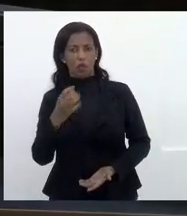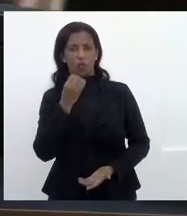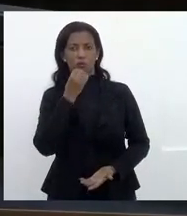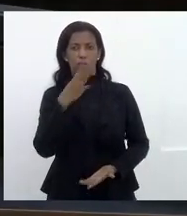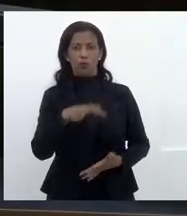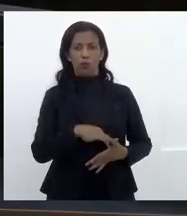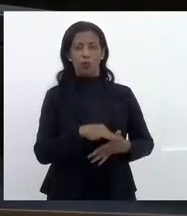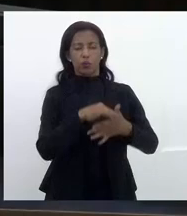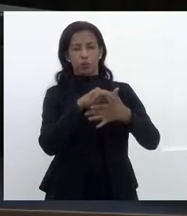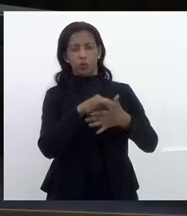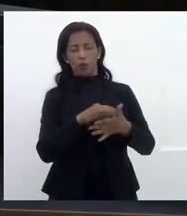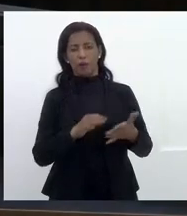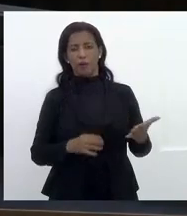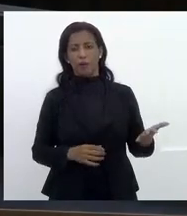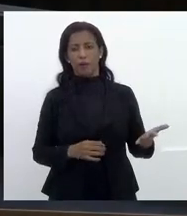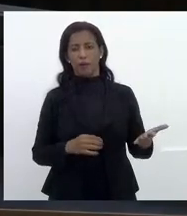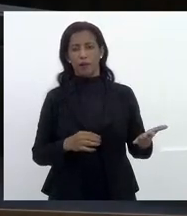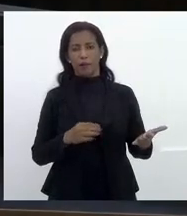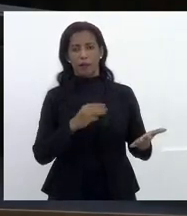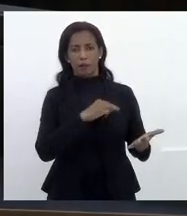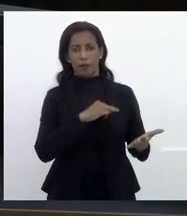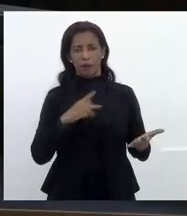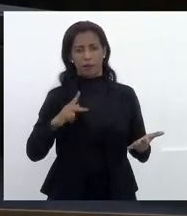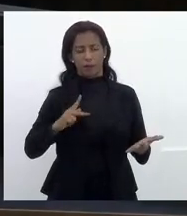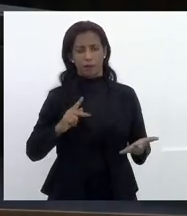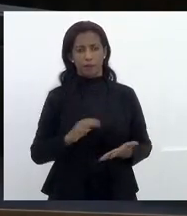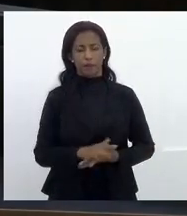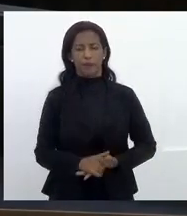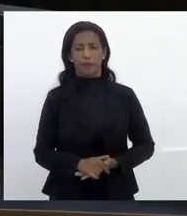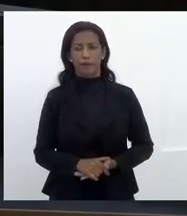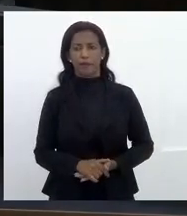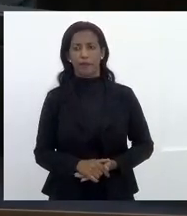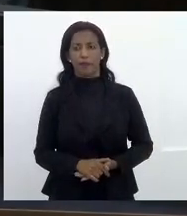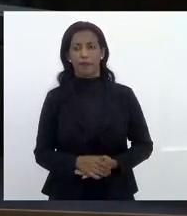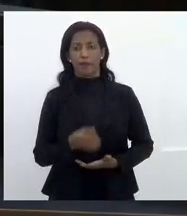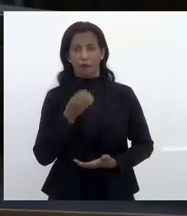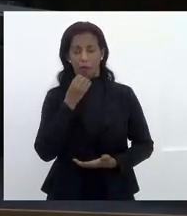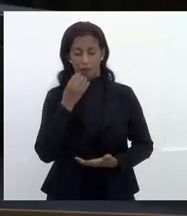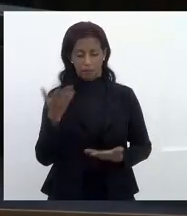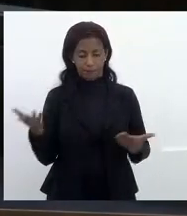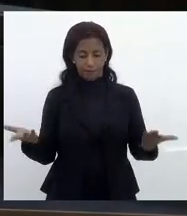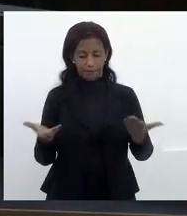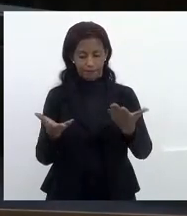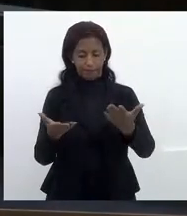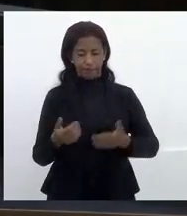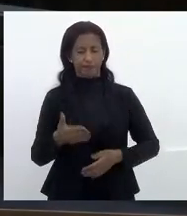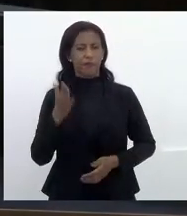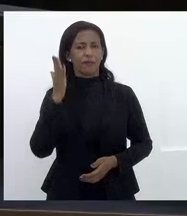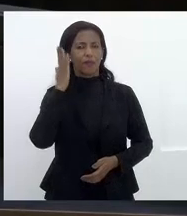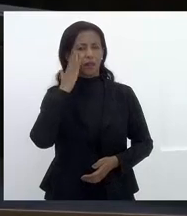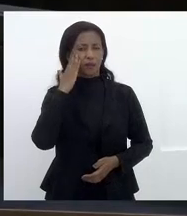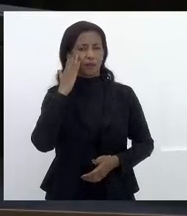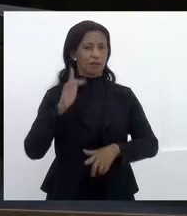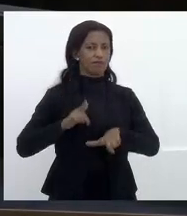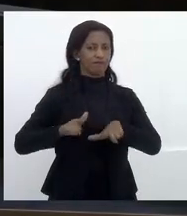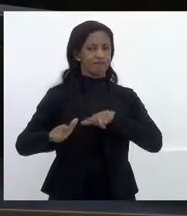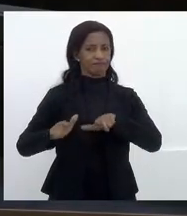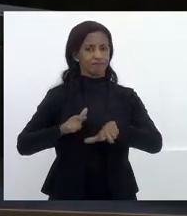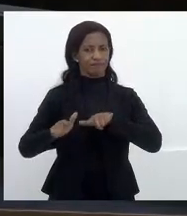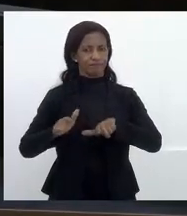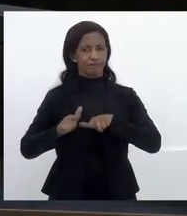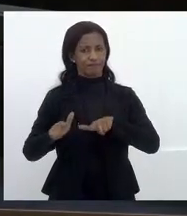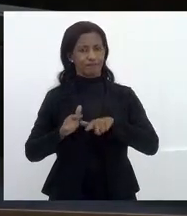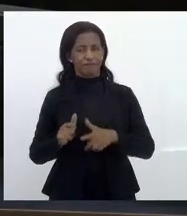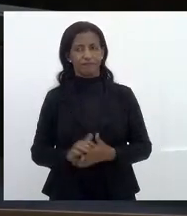nosso representante do Ministério Público bom pessoal É eu sei que a missão